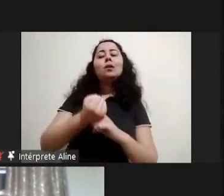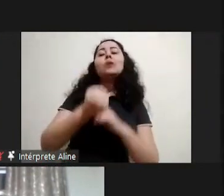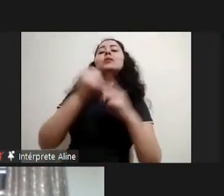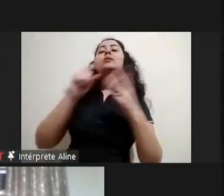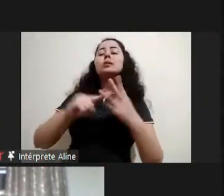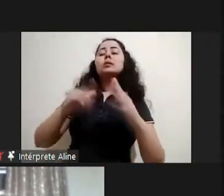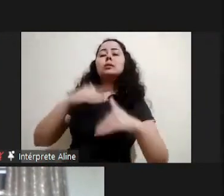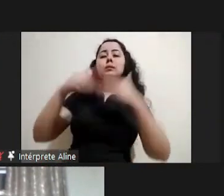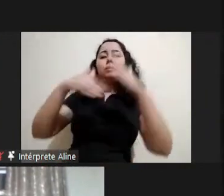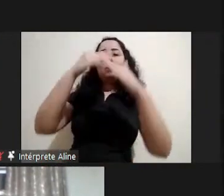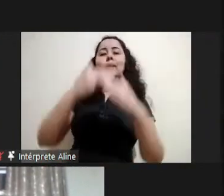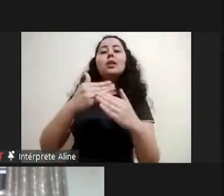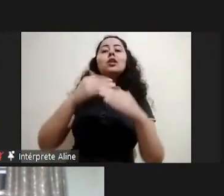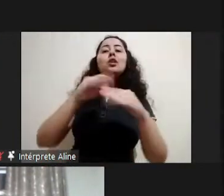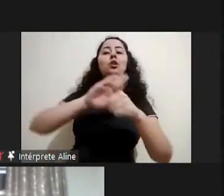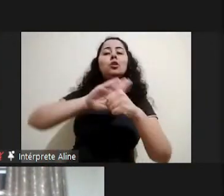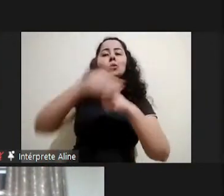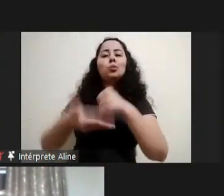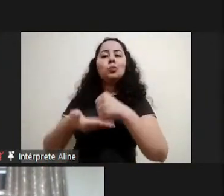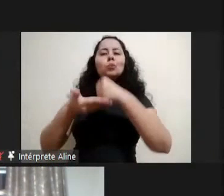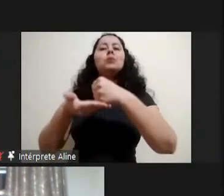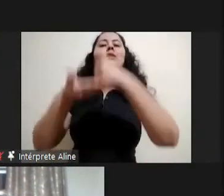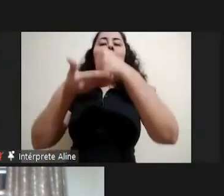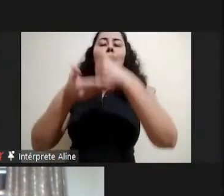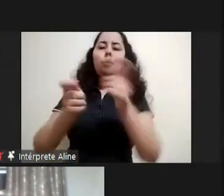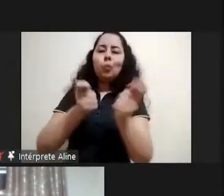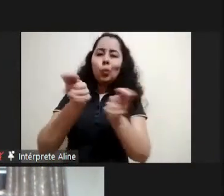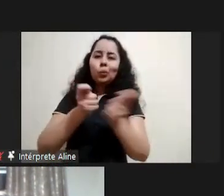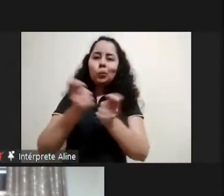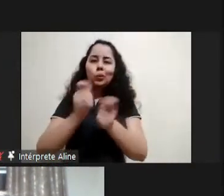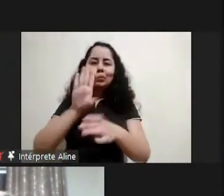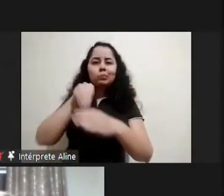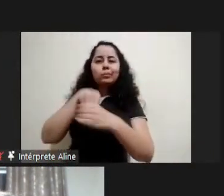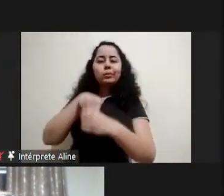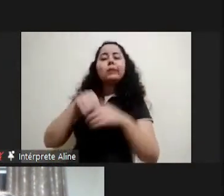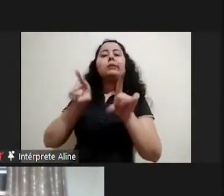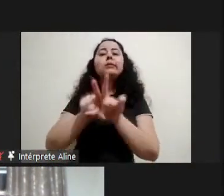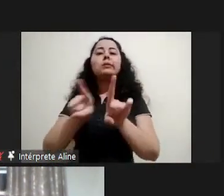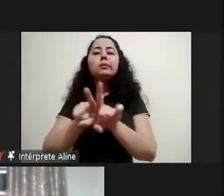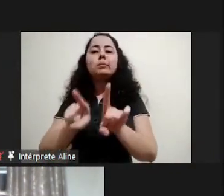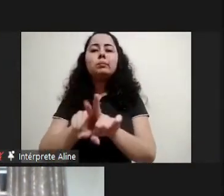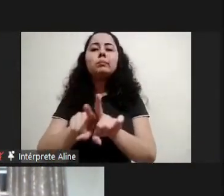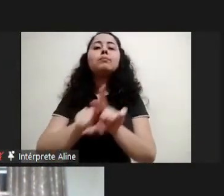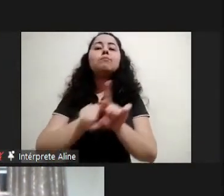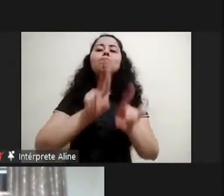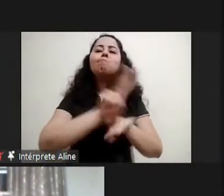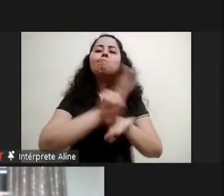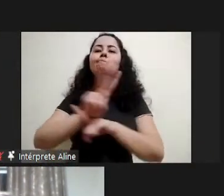Ambiente, Controle Interno, Balanço Social, Auditoria Externa e Interna,